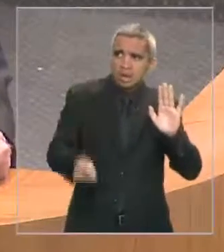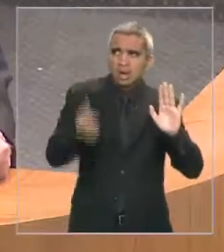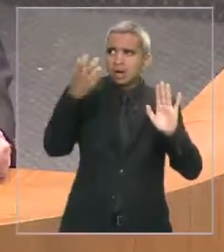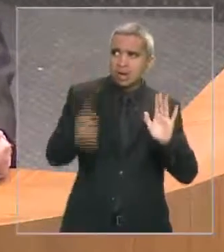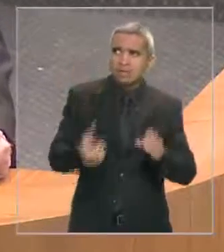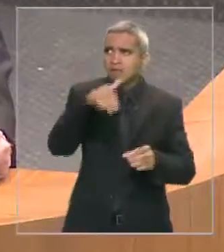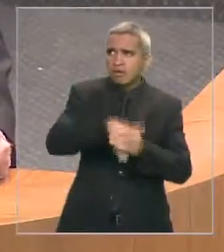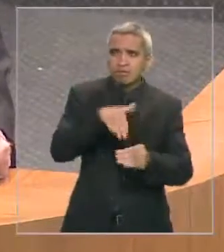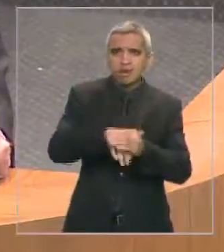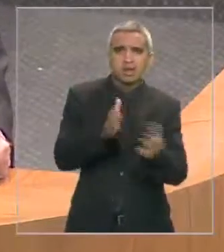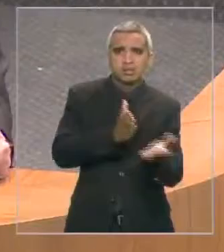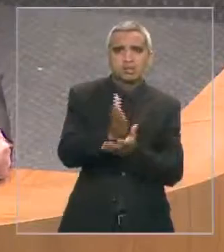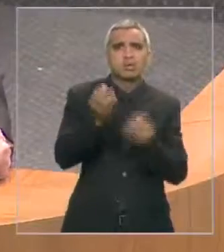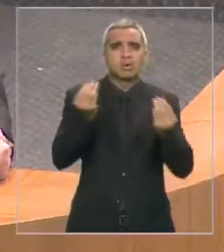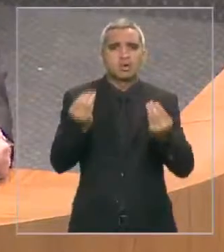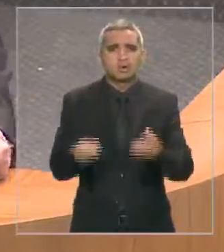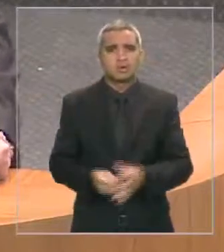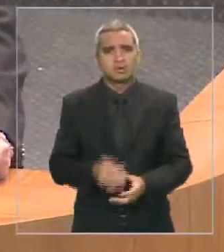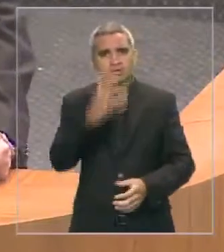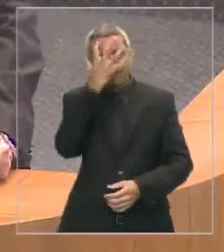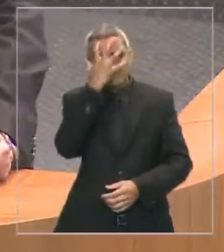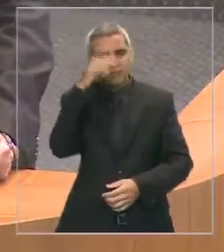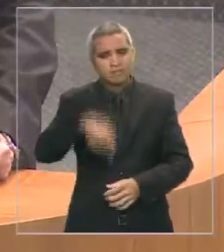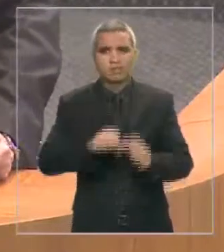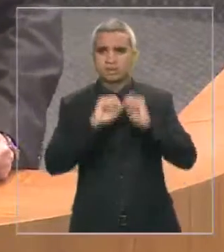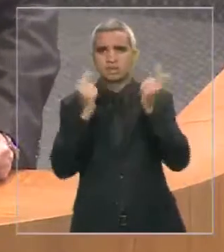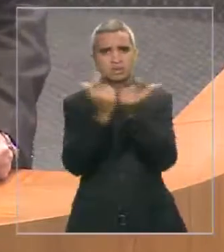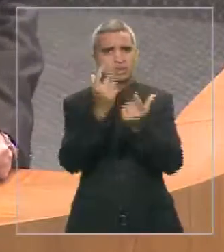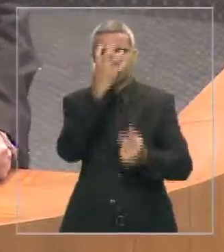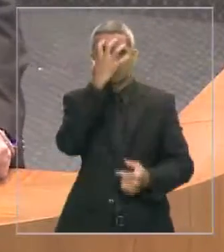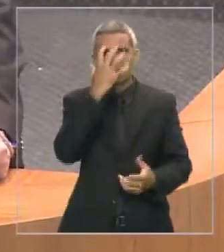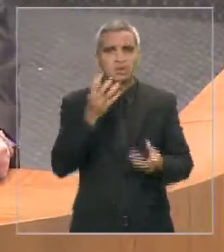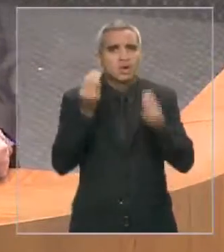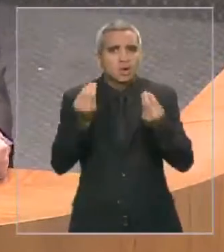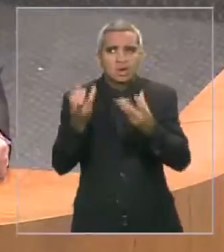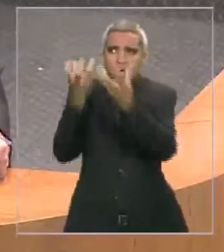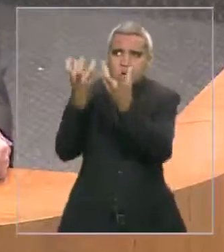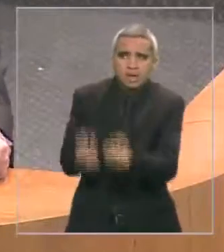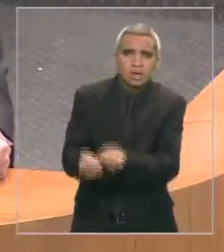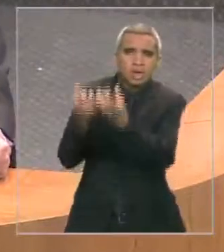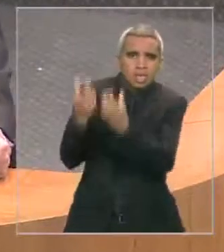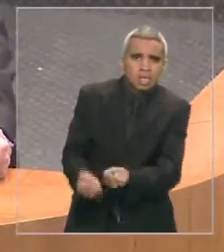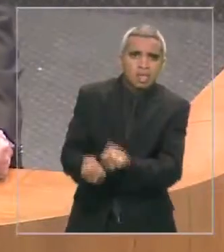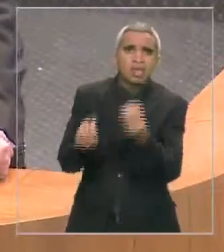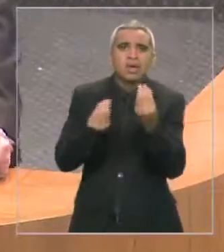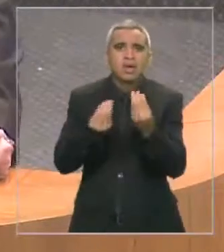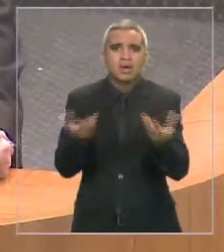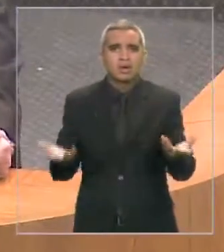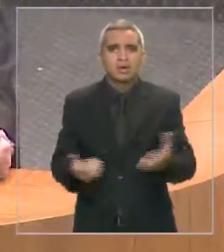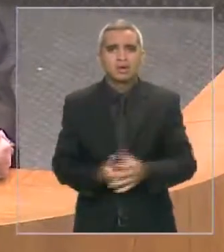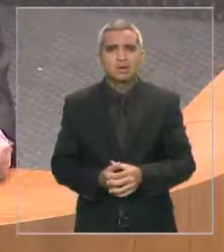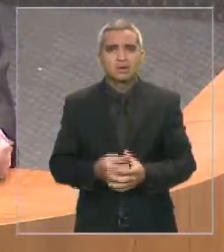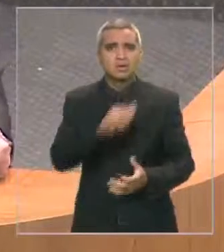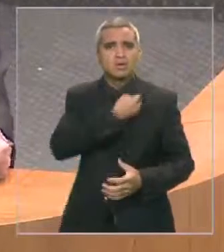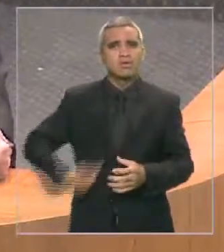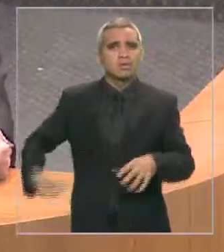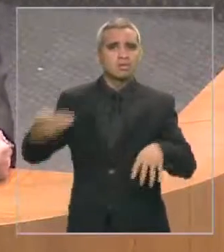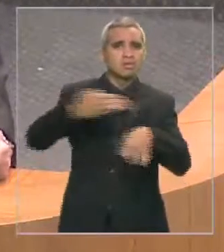Isso é uma vergonha para essa casa. Como é que nós podemos aceitar esse atropelo do